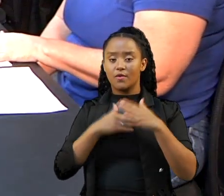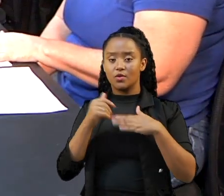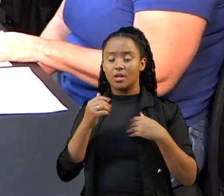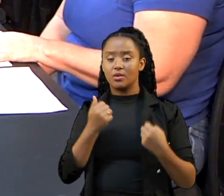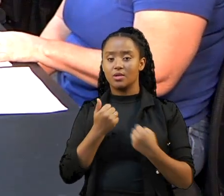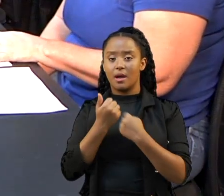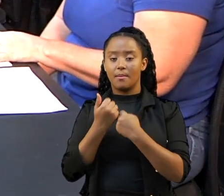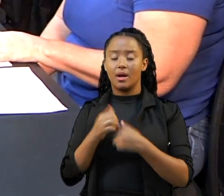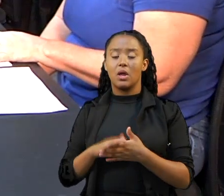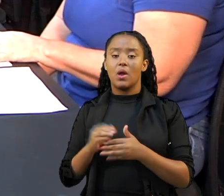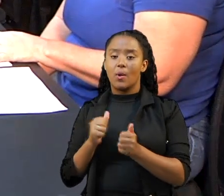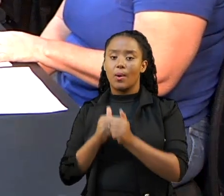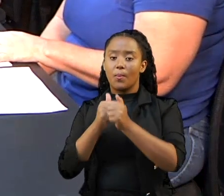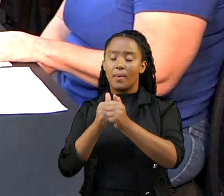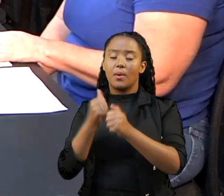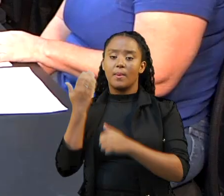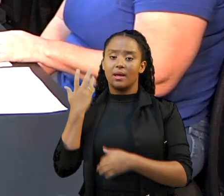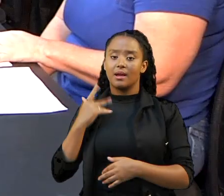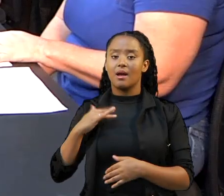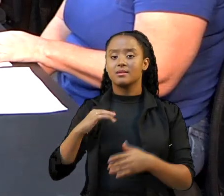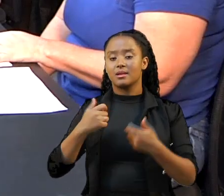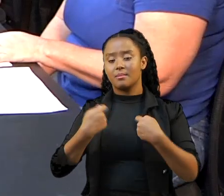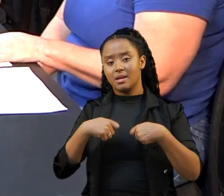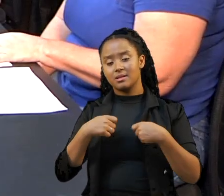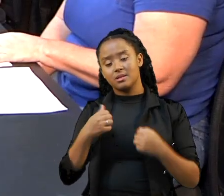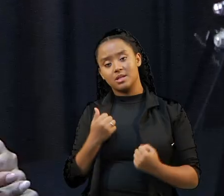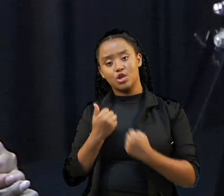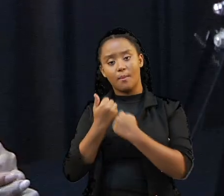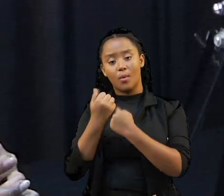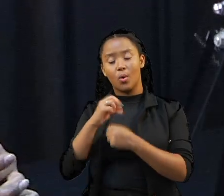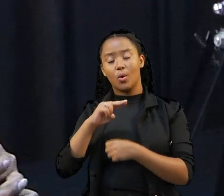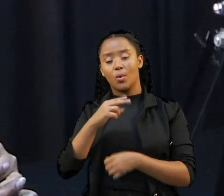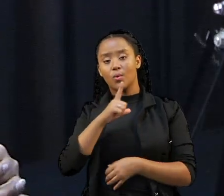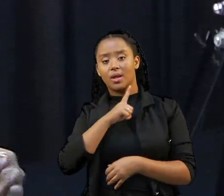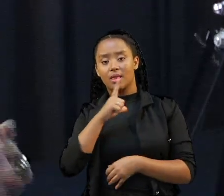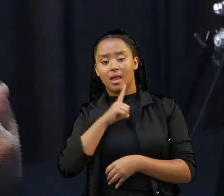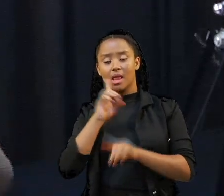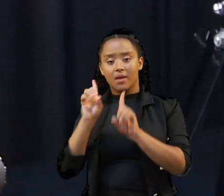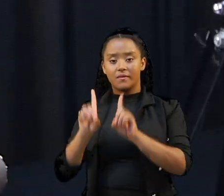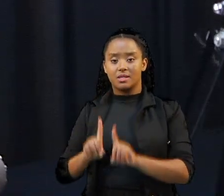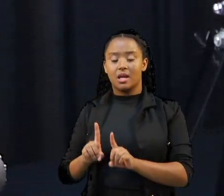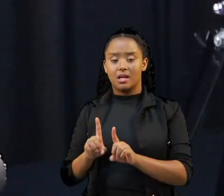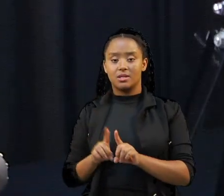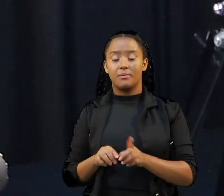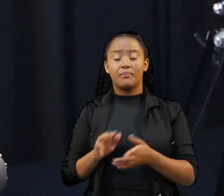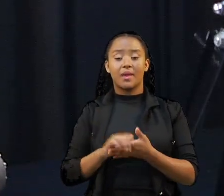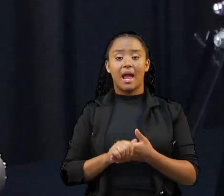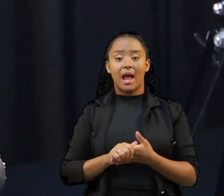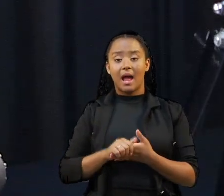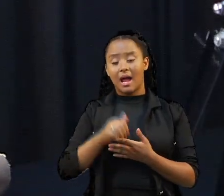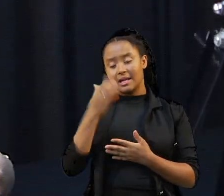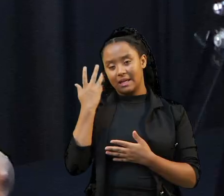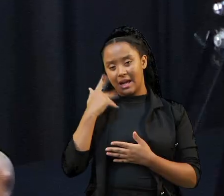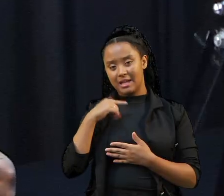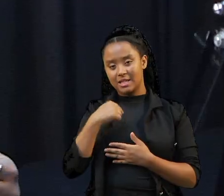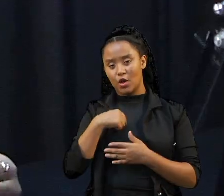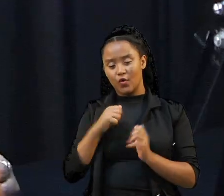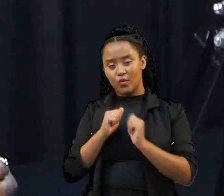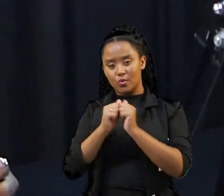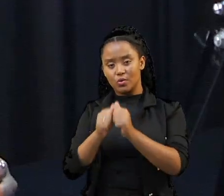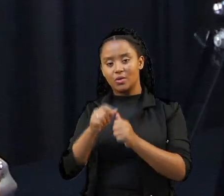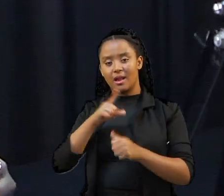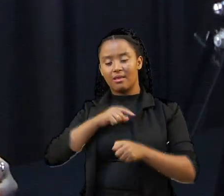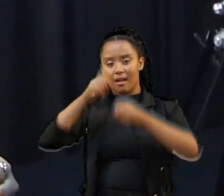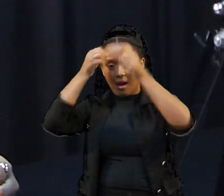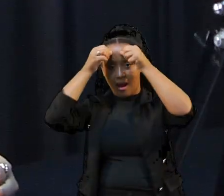precisa de apoios, de que tem algum tipo de deficiência, né? A que eu fico, ela tem TEA, ela tem